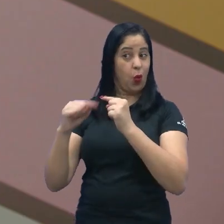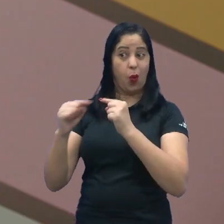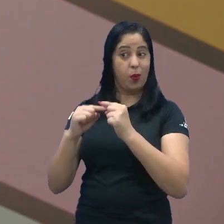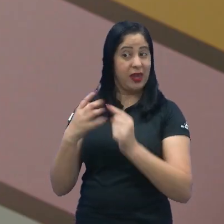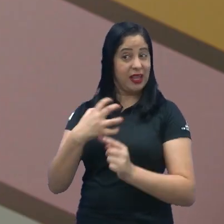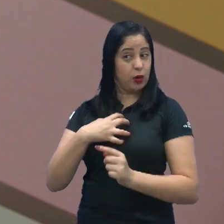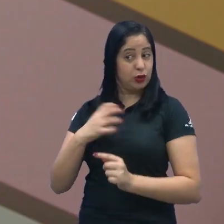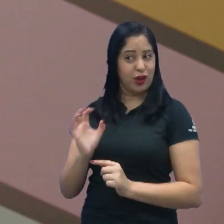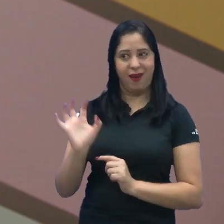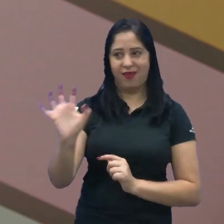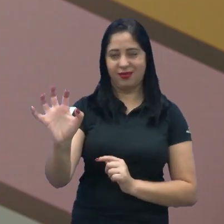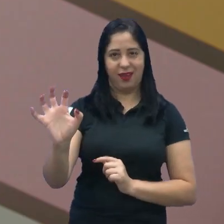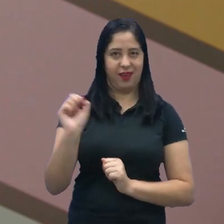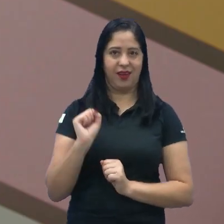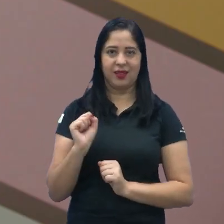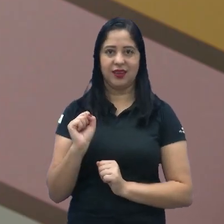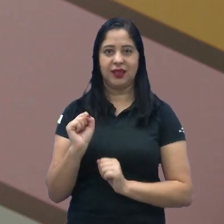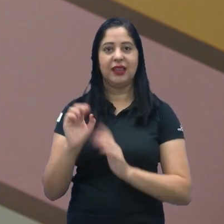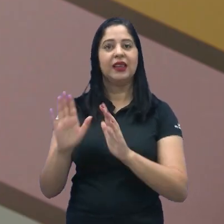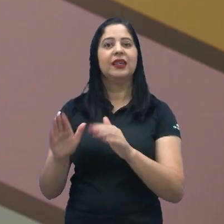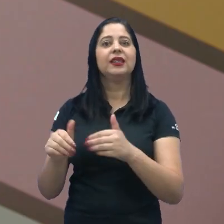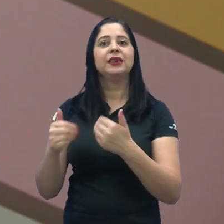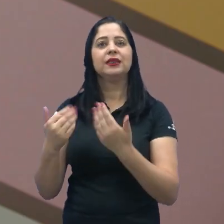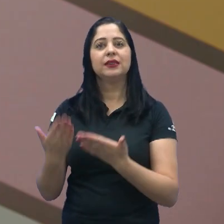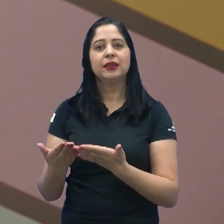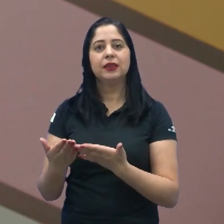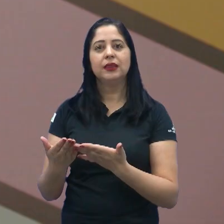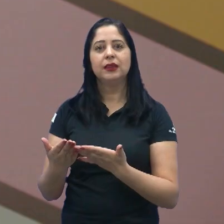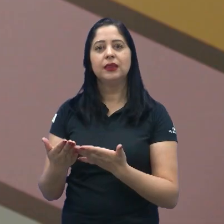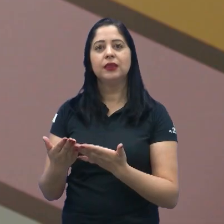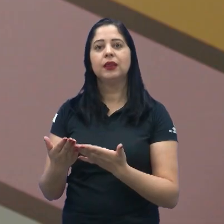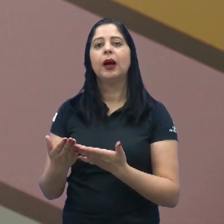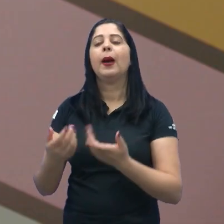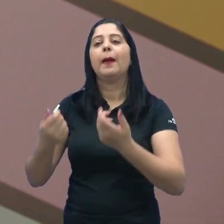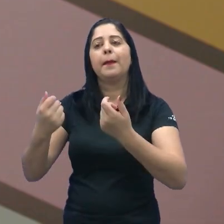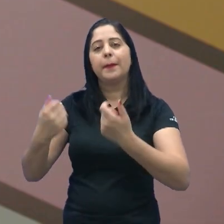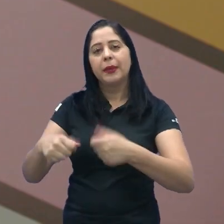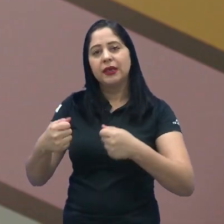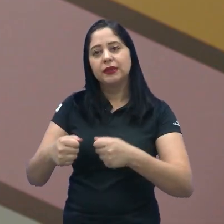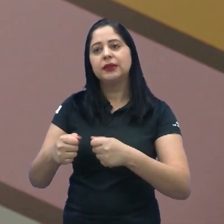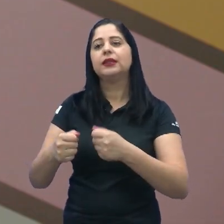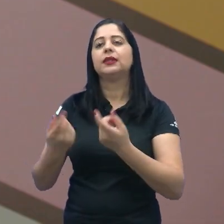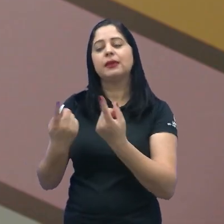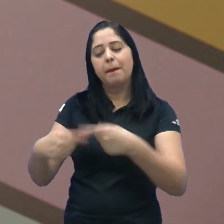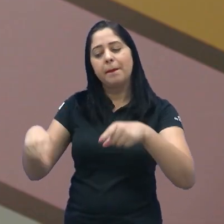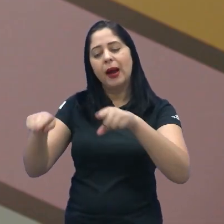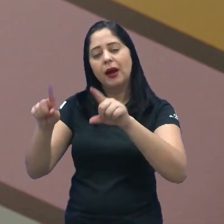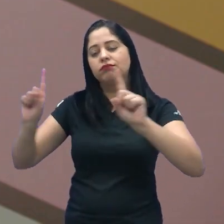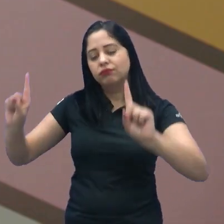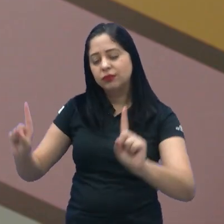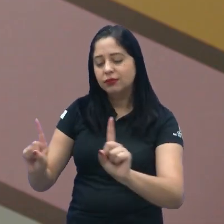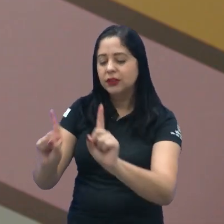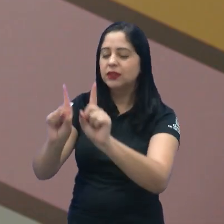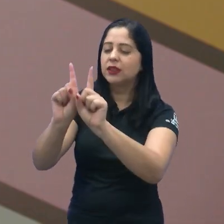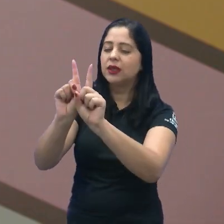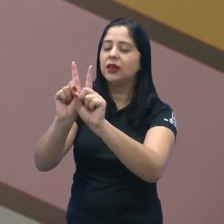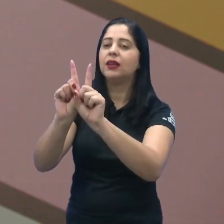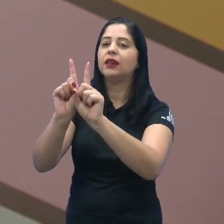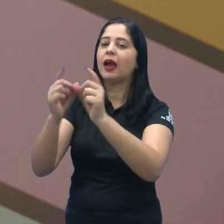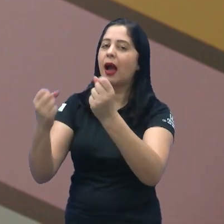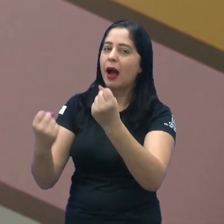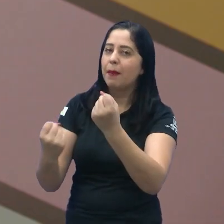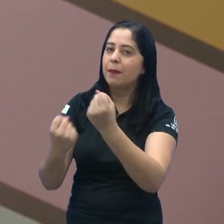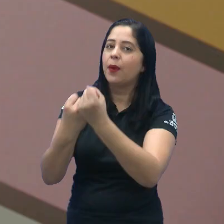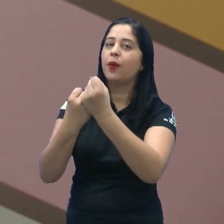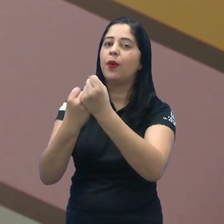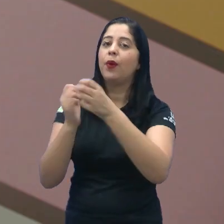funcionar para aquele bebê. Então, assim, a gente fala muito da companhia, da parceria, do auxílio, né? Quando a gente fala